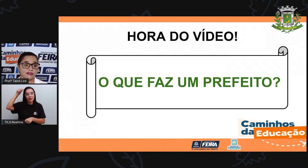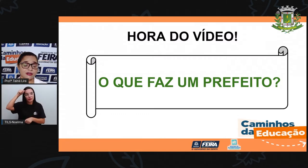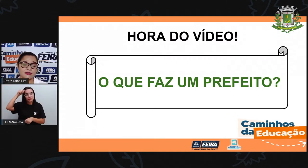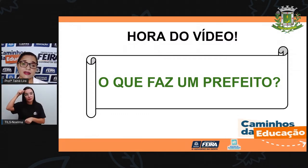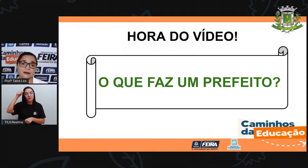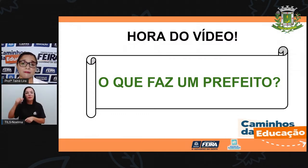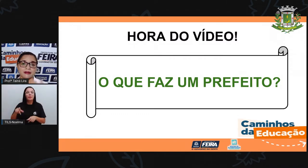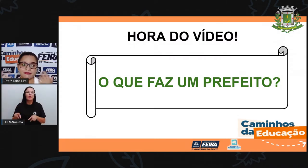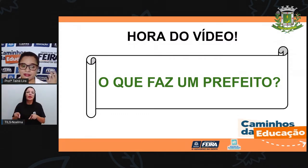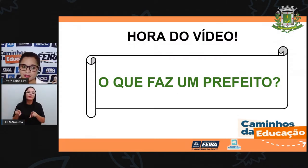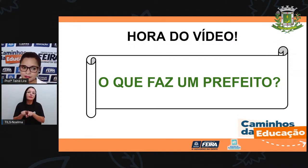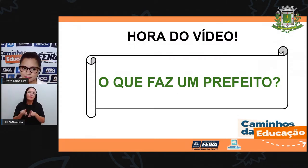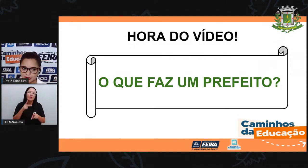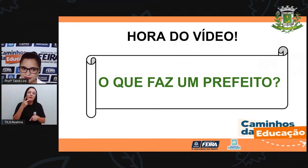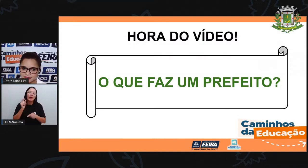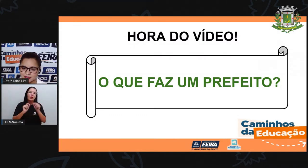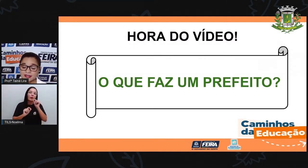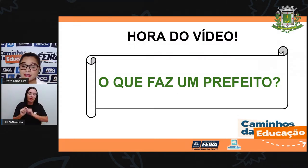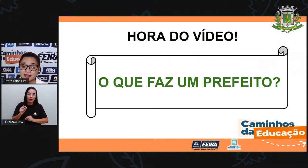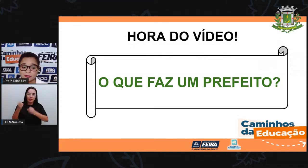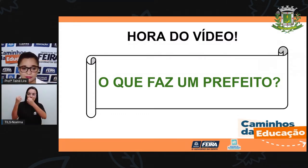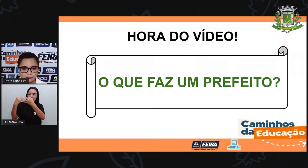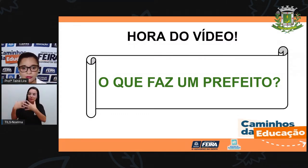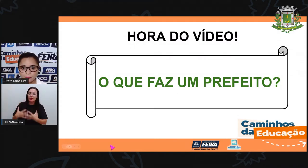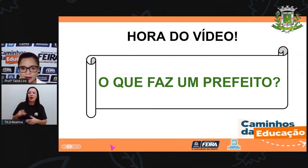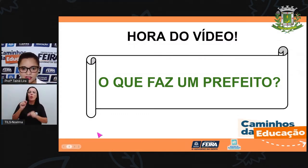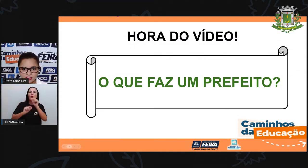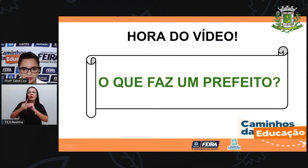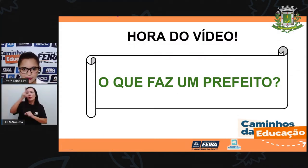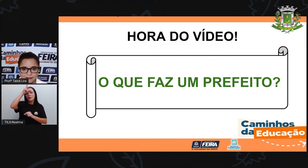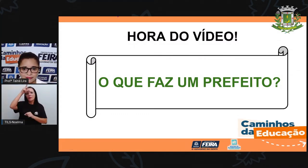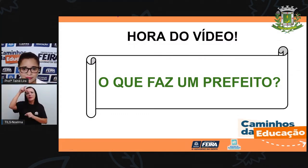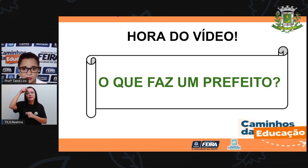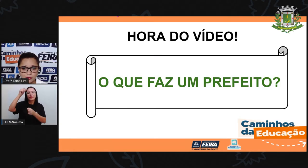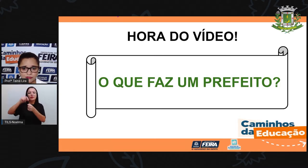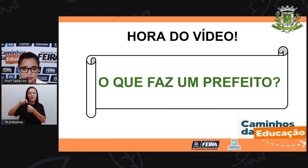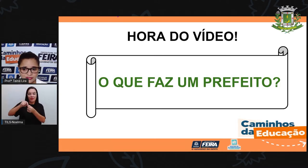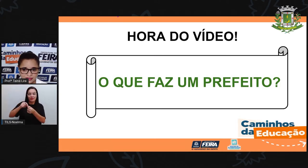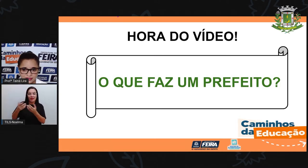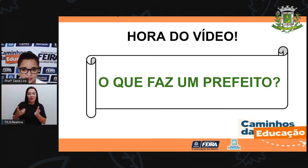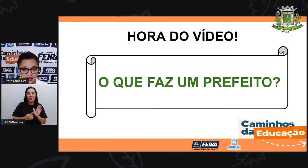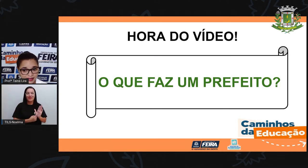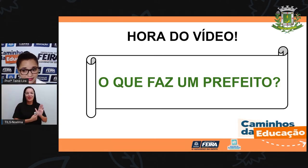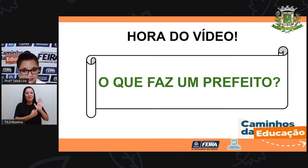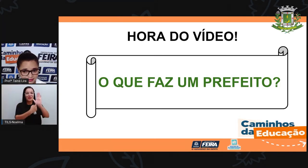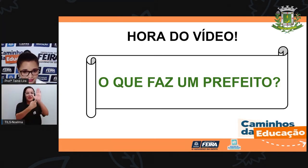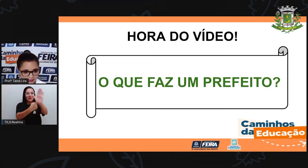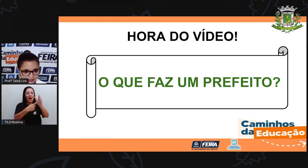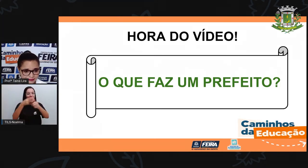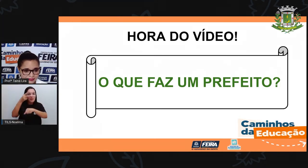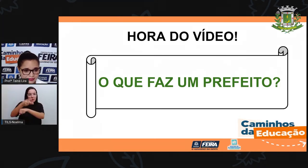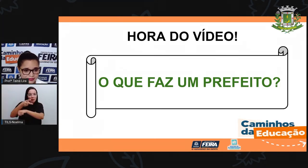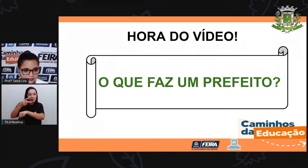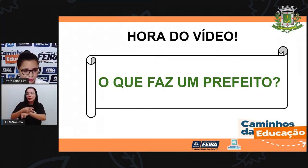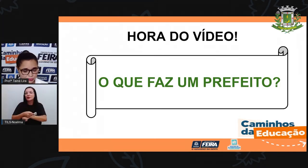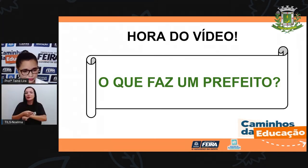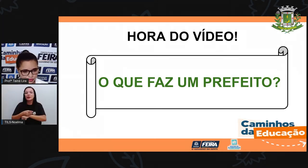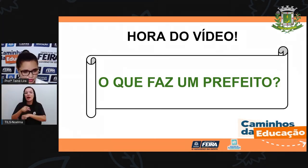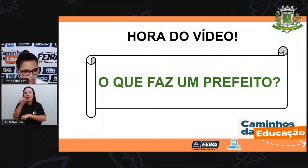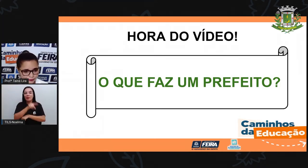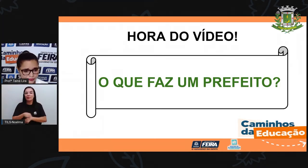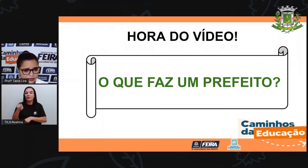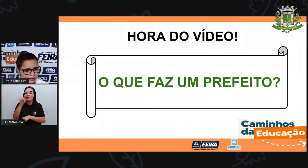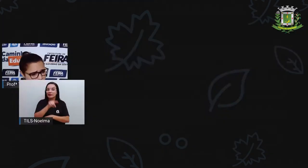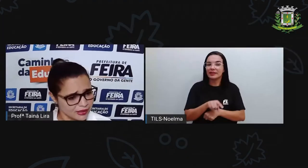vídeo fala o que é que um prefeito faz. Então, vou compartilhar com vocês a tela do